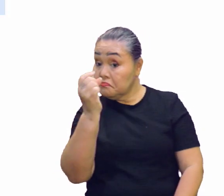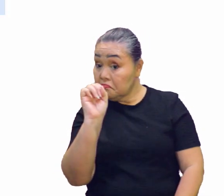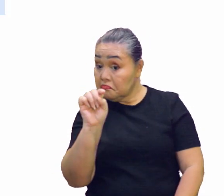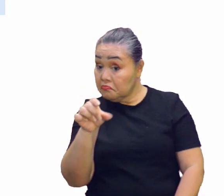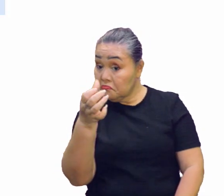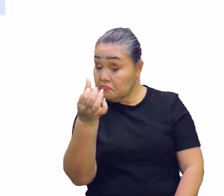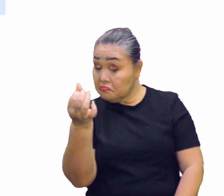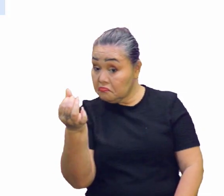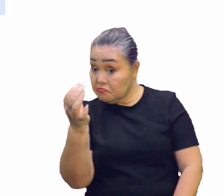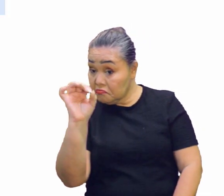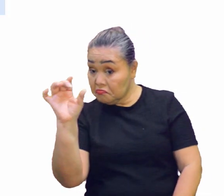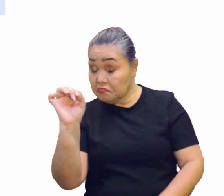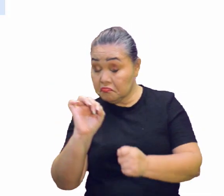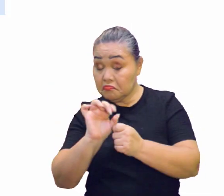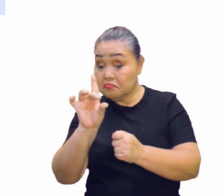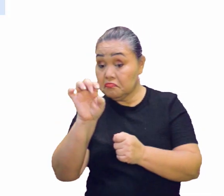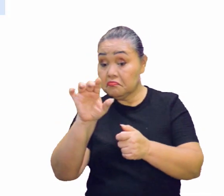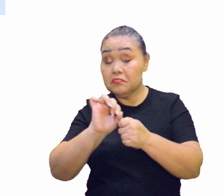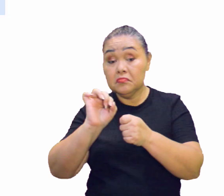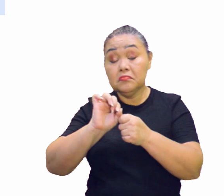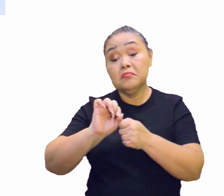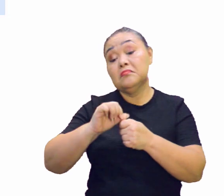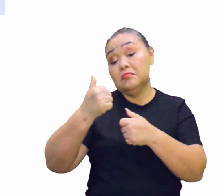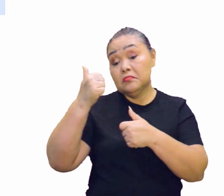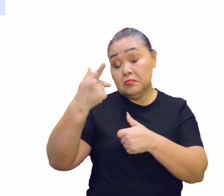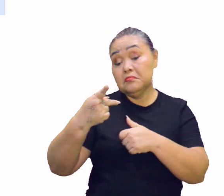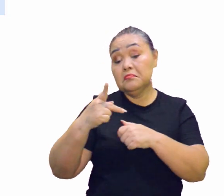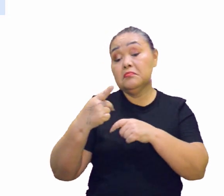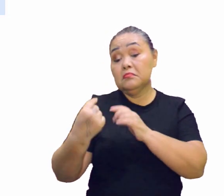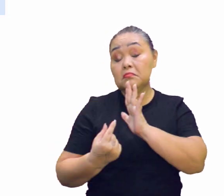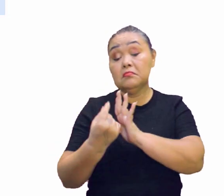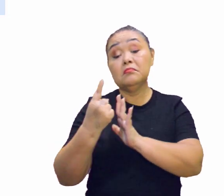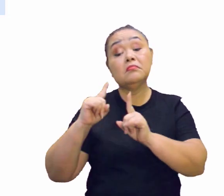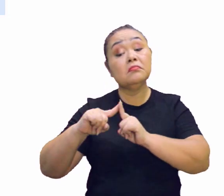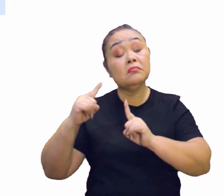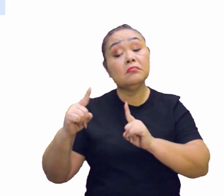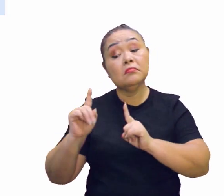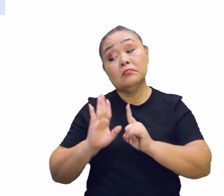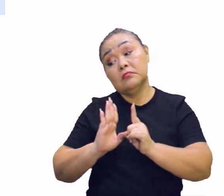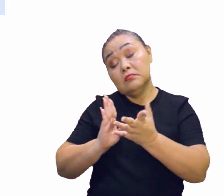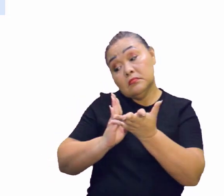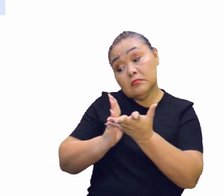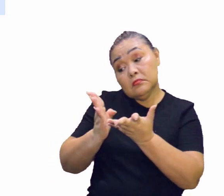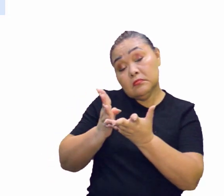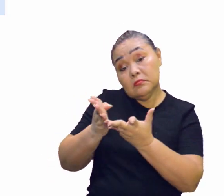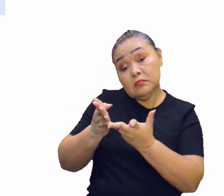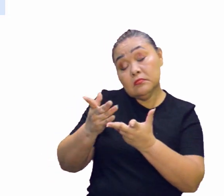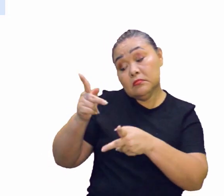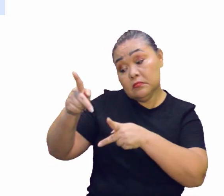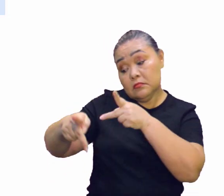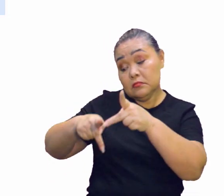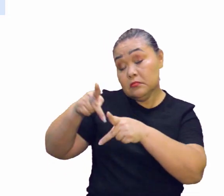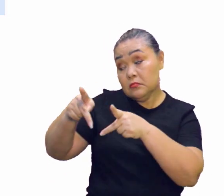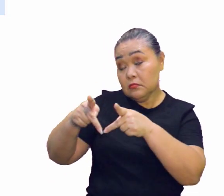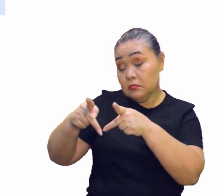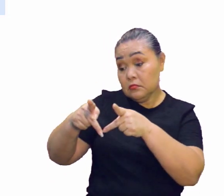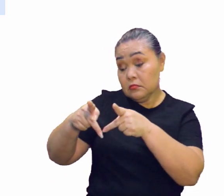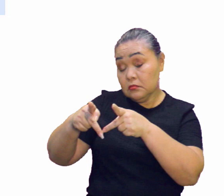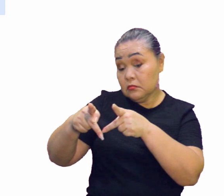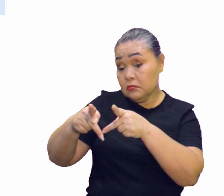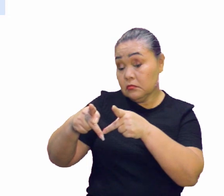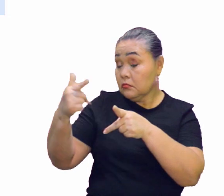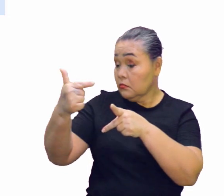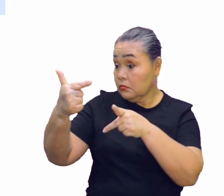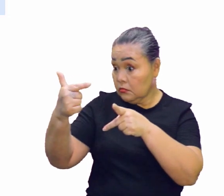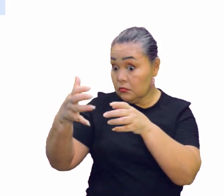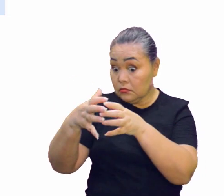per capita, né? Porque é uma potência econômica, a segunda maior potência. Só que em razão de ter uma população, a